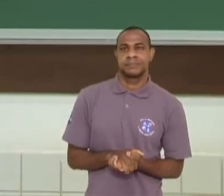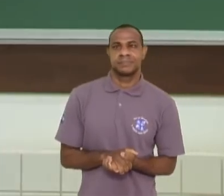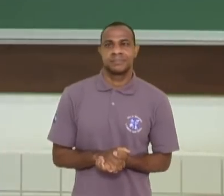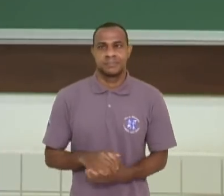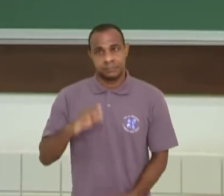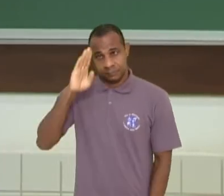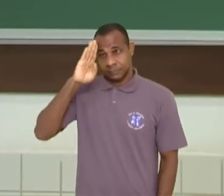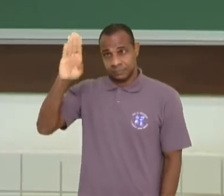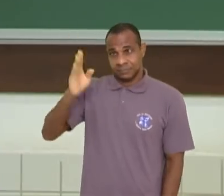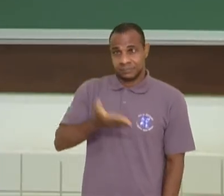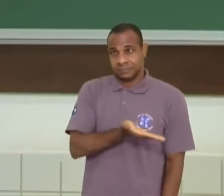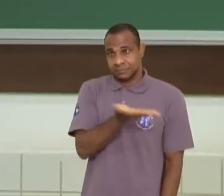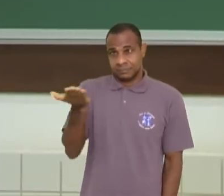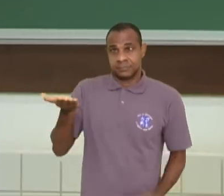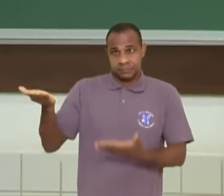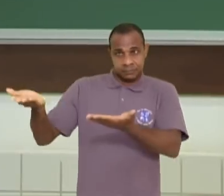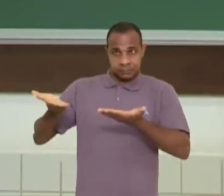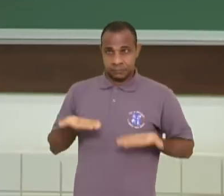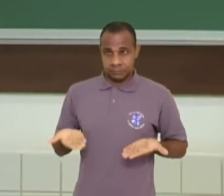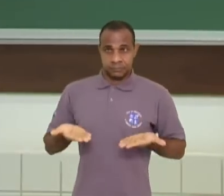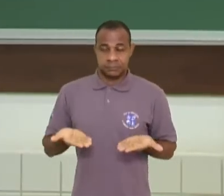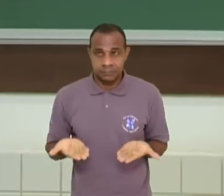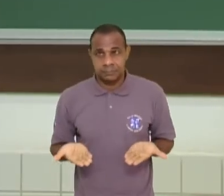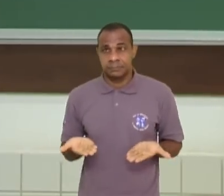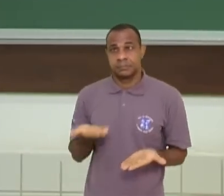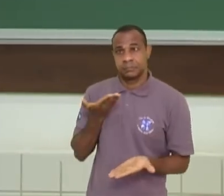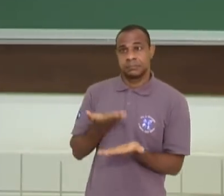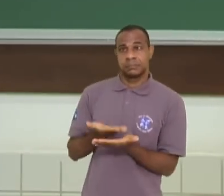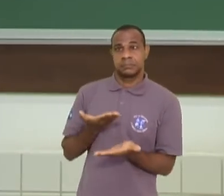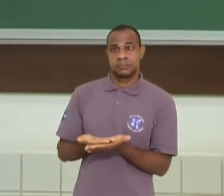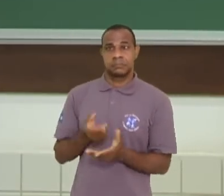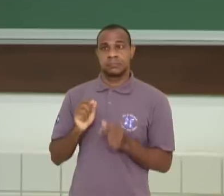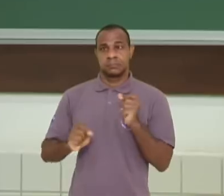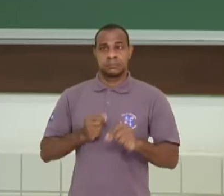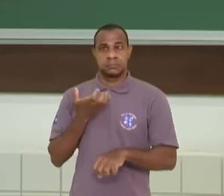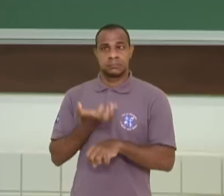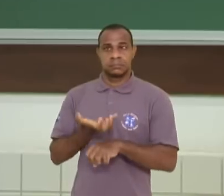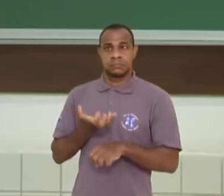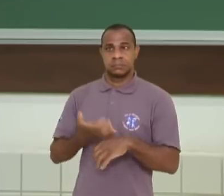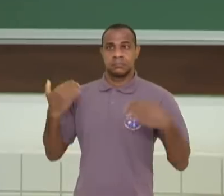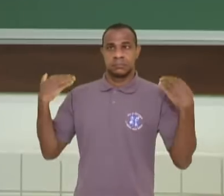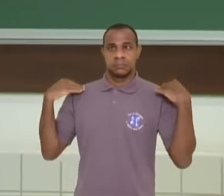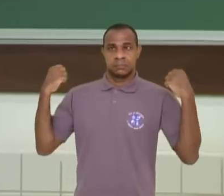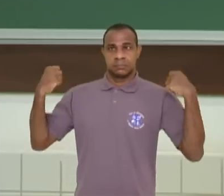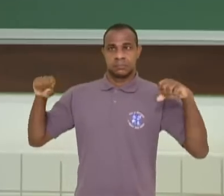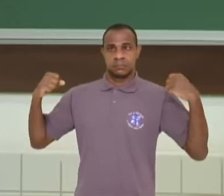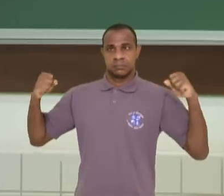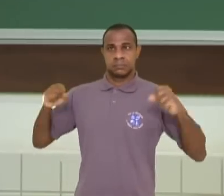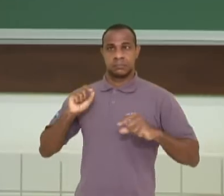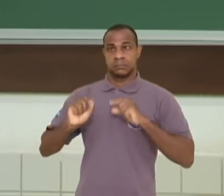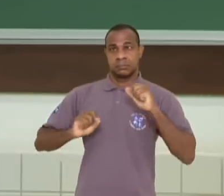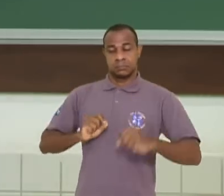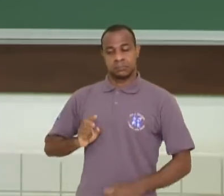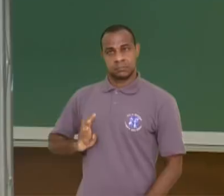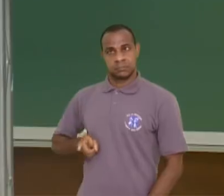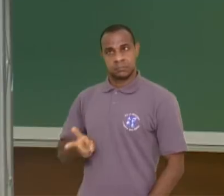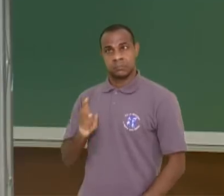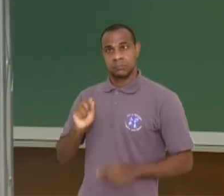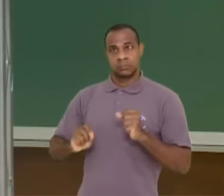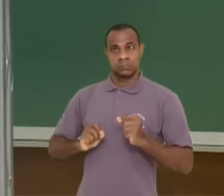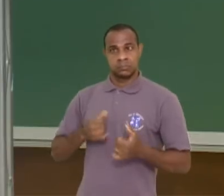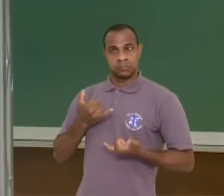Senhoras e senhores, bem-vindos para a nossa aula de Educação Física. Aula essa que damos continuidades aos jogos que